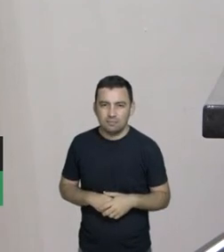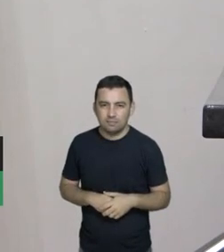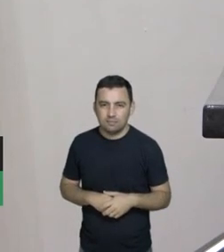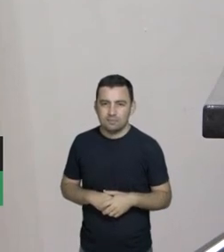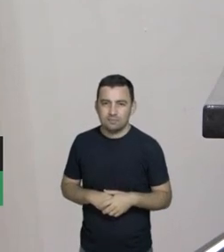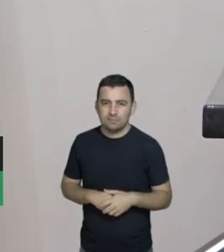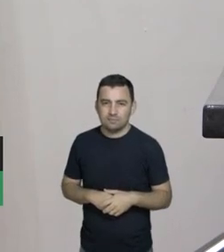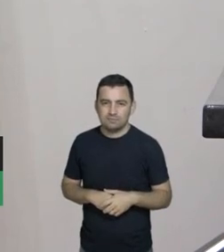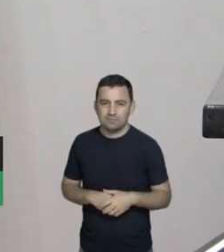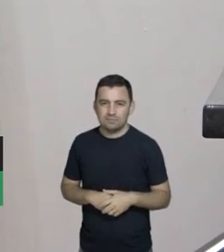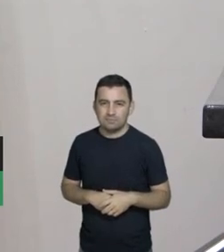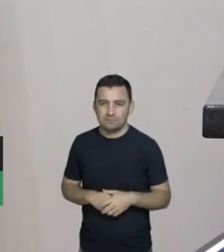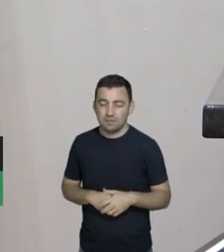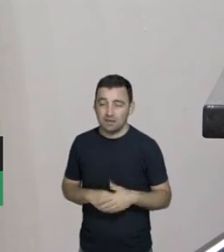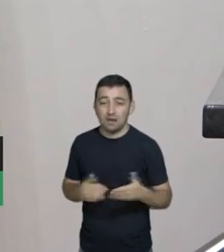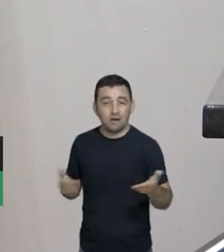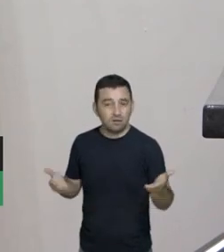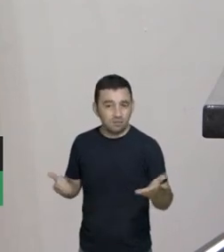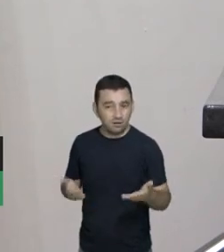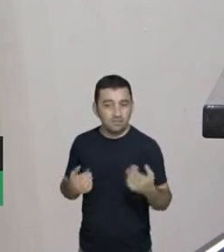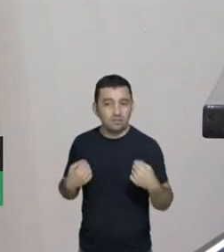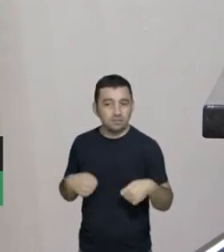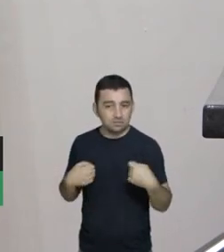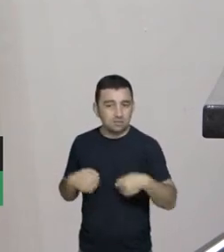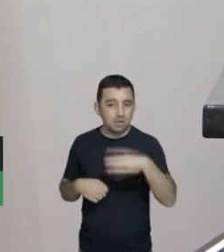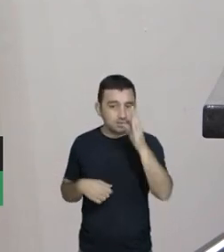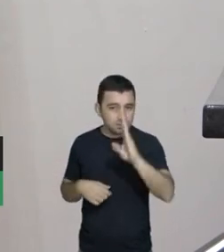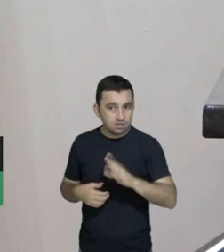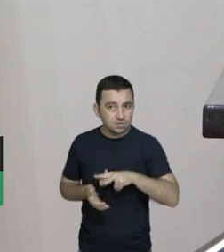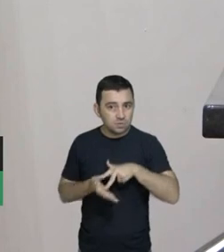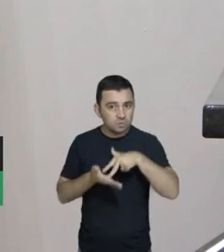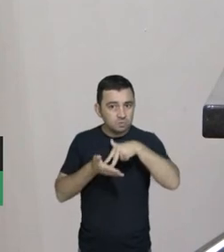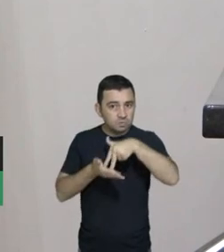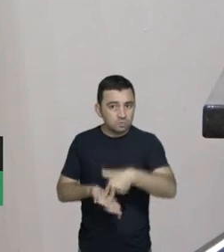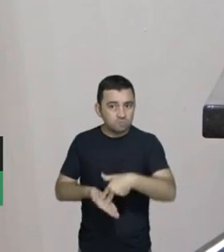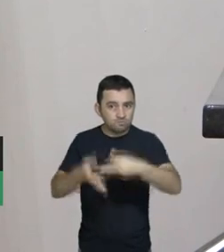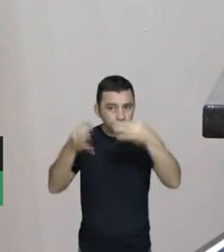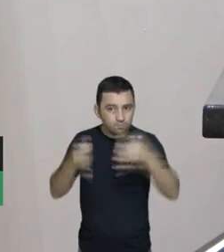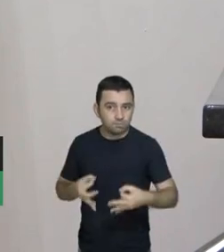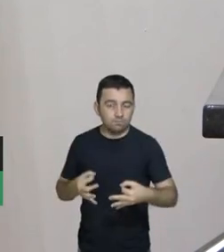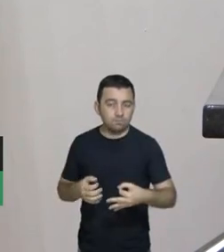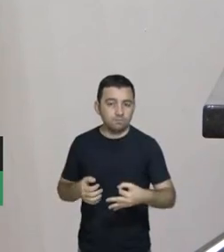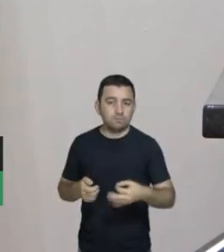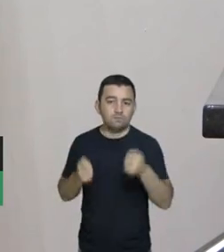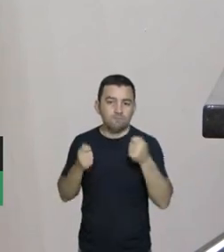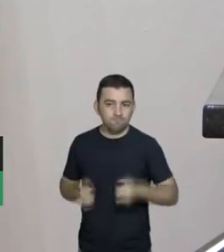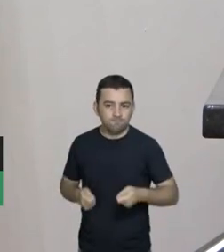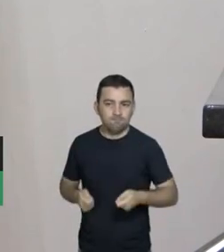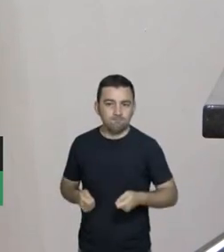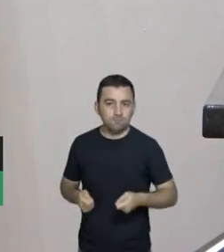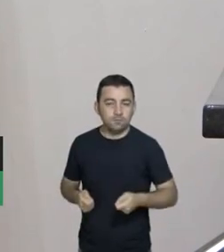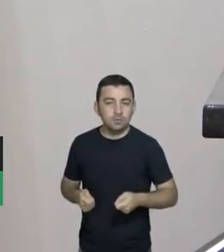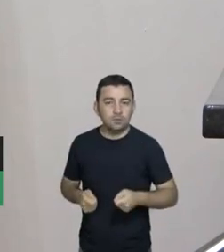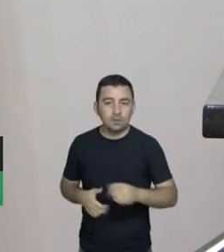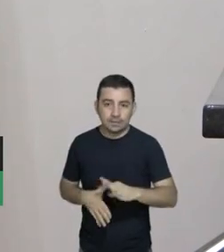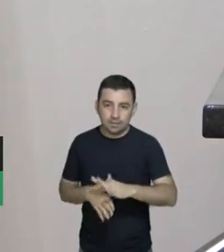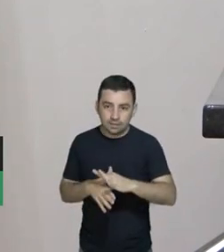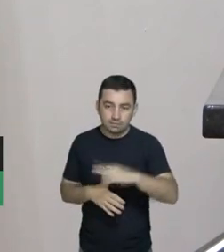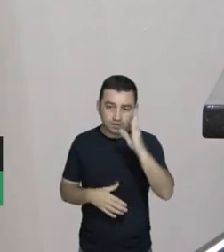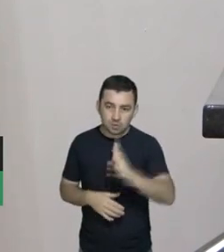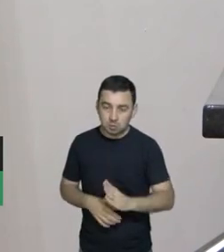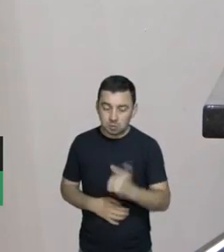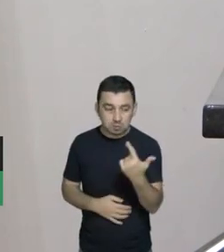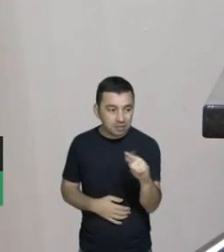E aqui precisamos, no nosso Brasil, um posicionamento muito correto, um posicionamento forte de lideranças nacionais, não